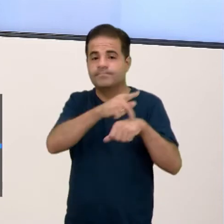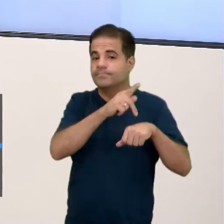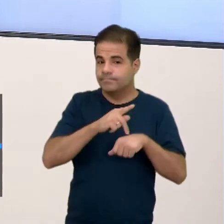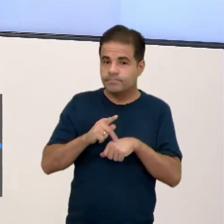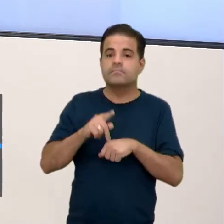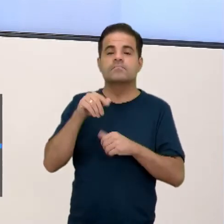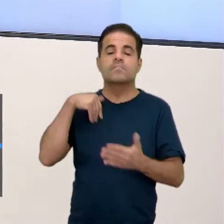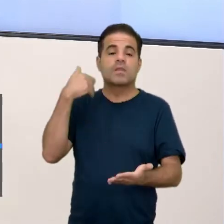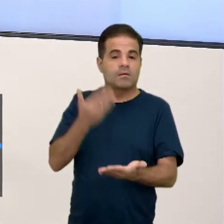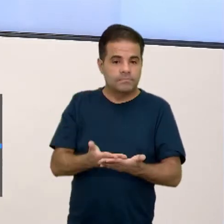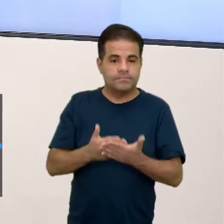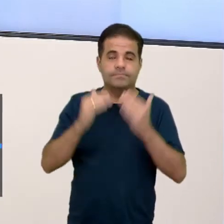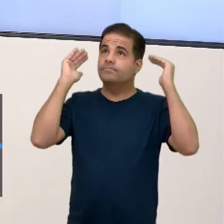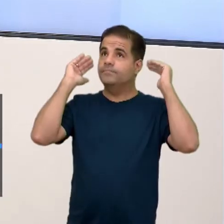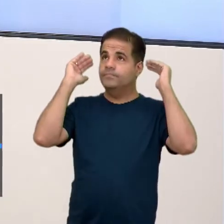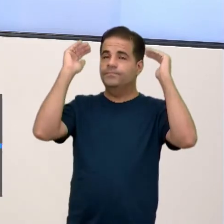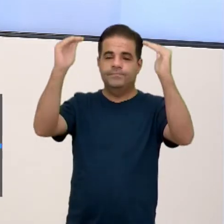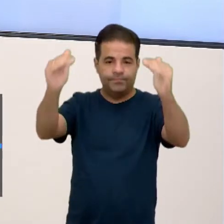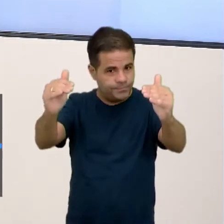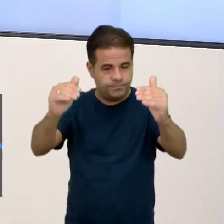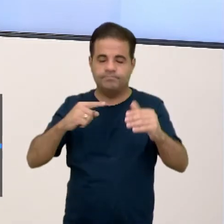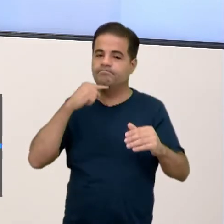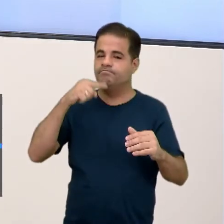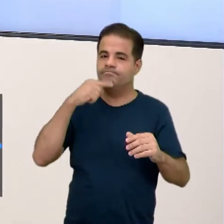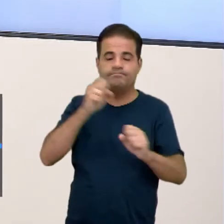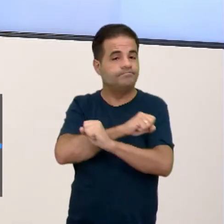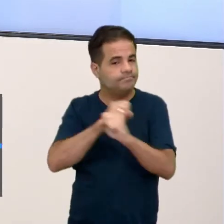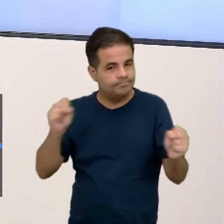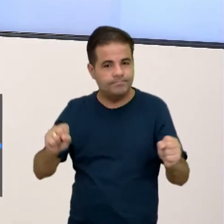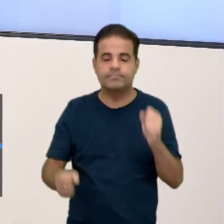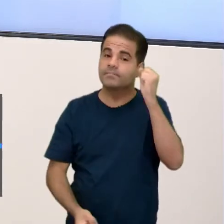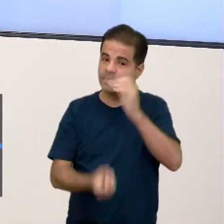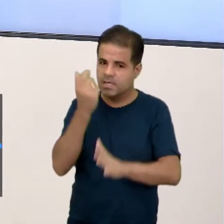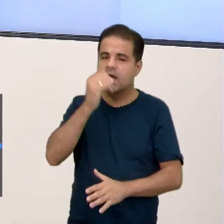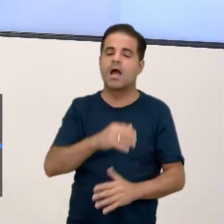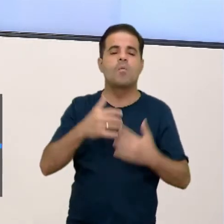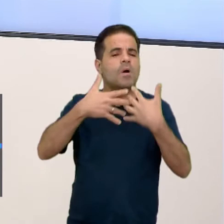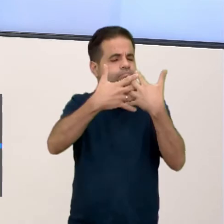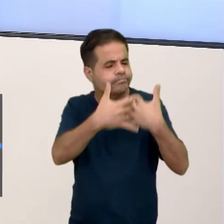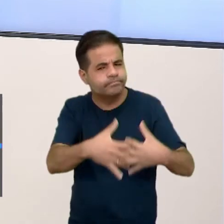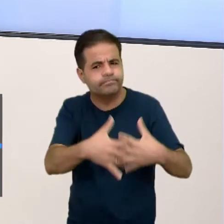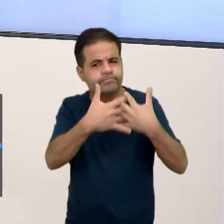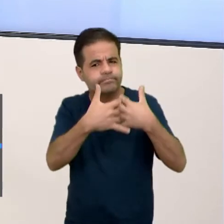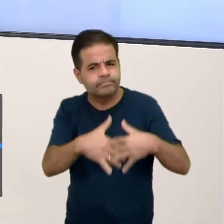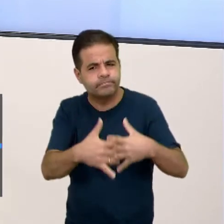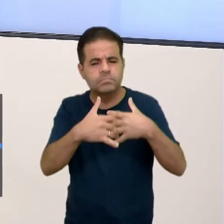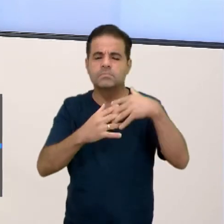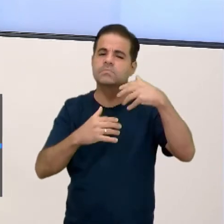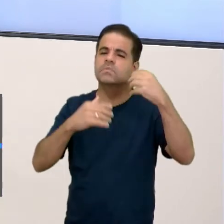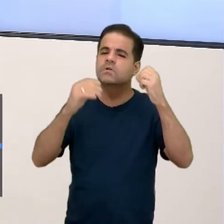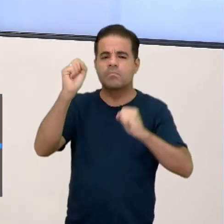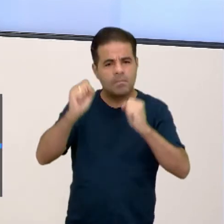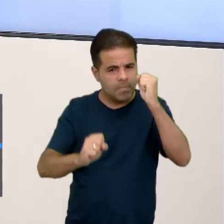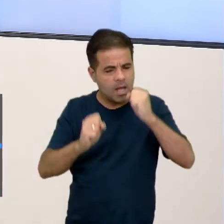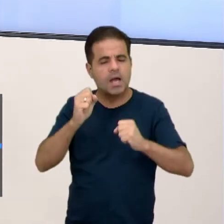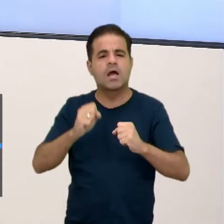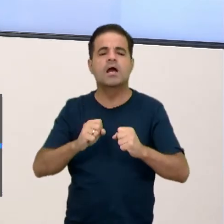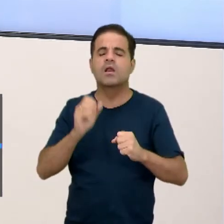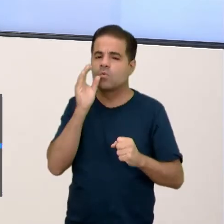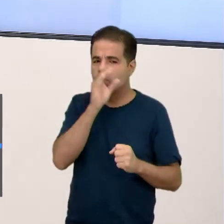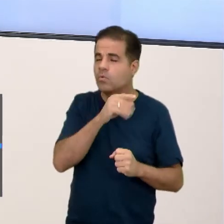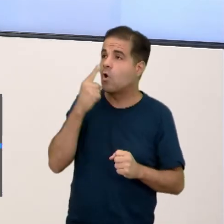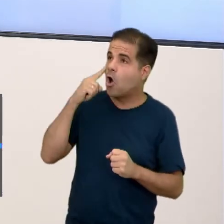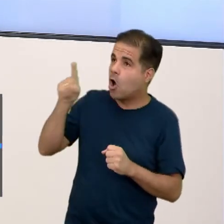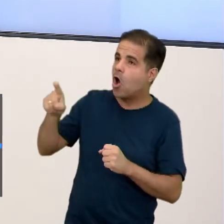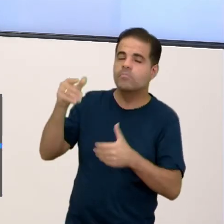quentes até a superfície, não seria possível criar uma usina, tá bom? Então é basicamente uma máquina térmica isso, né? Olha aí para